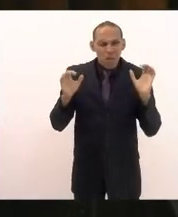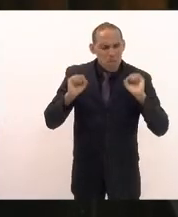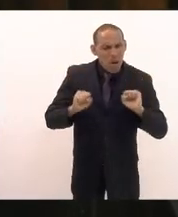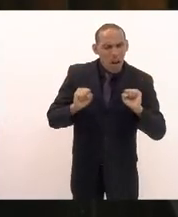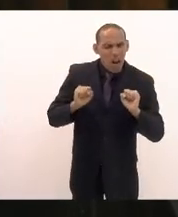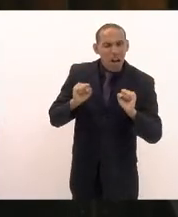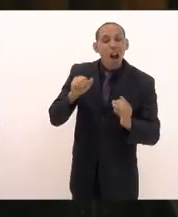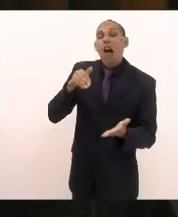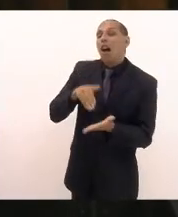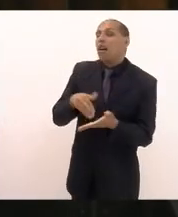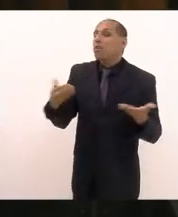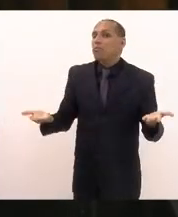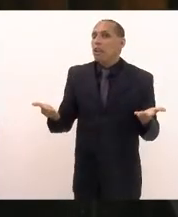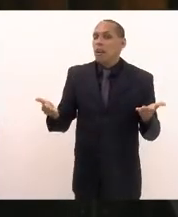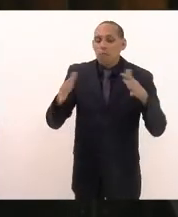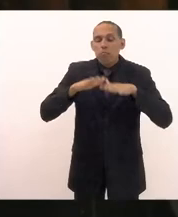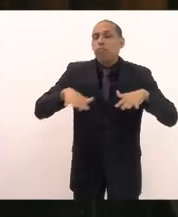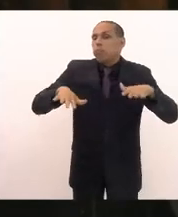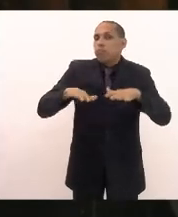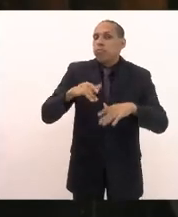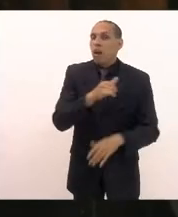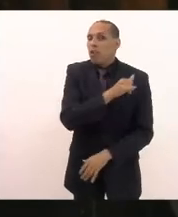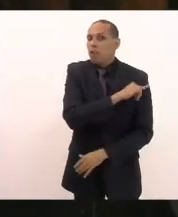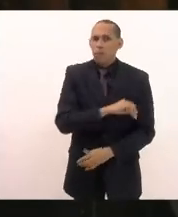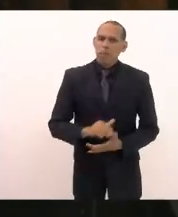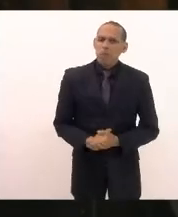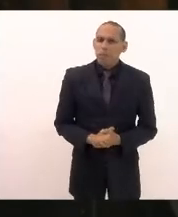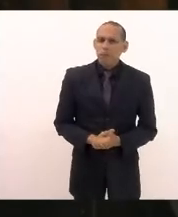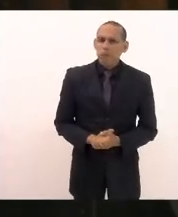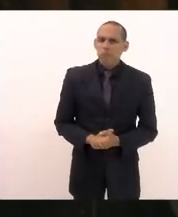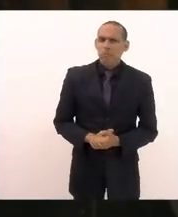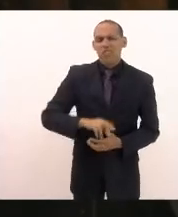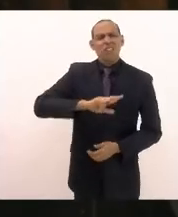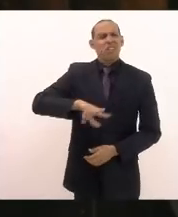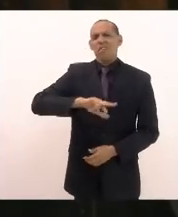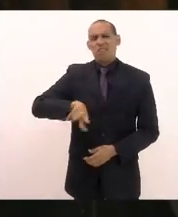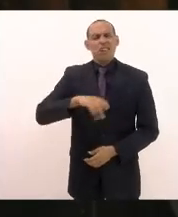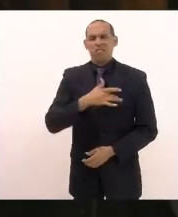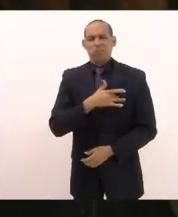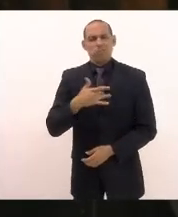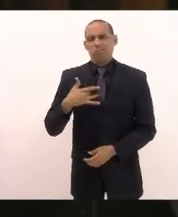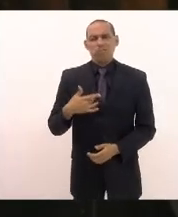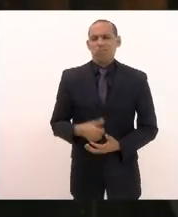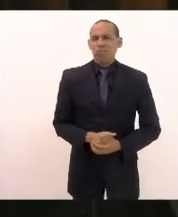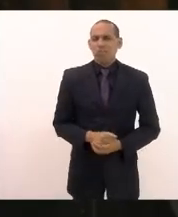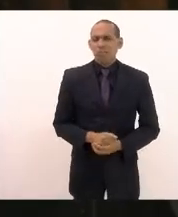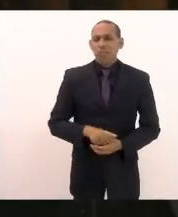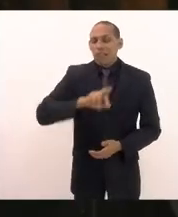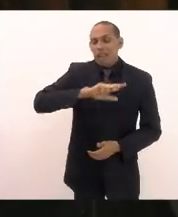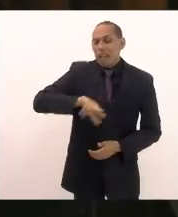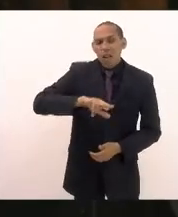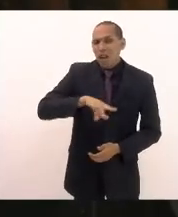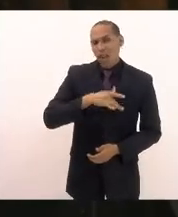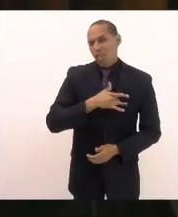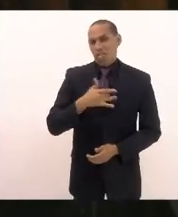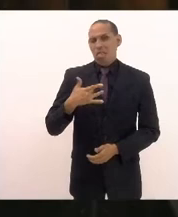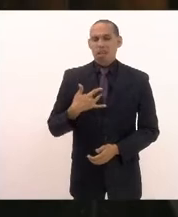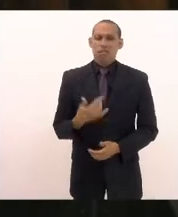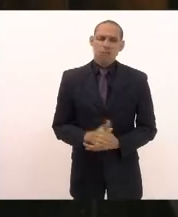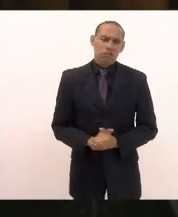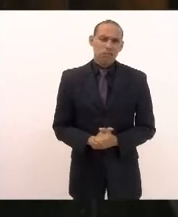do Rio de Janeiro? Nunca foi pela saúde, nunca foi pela saúde. Não